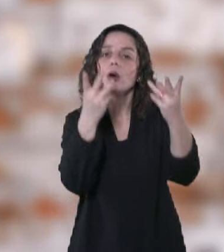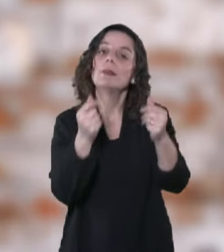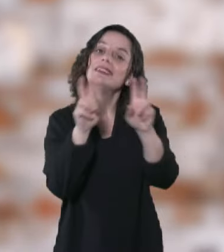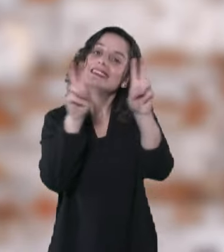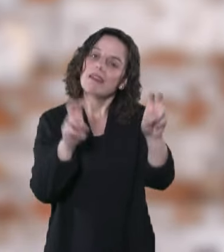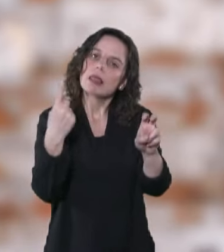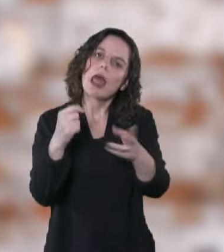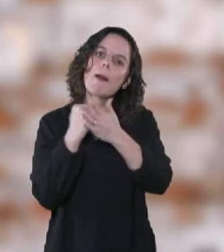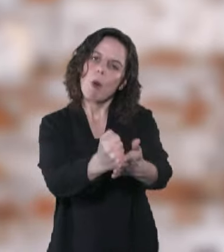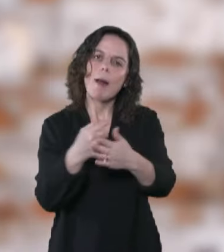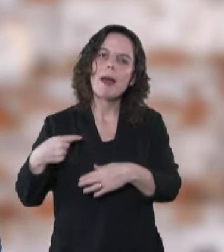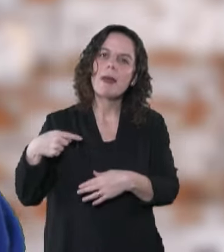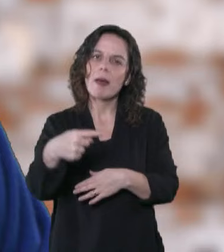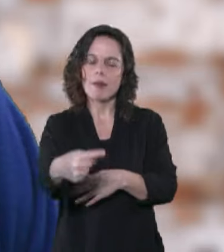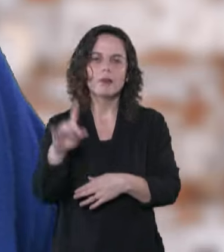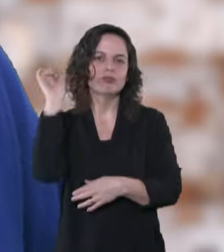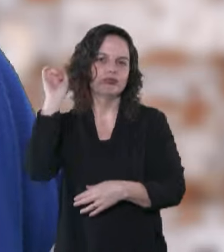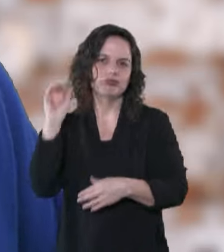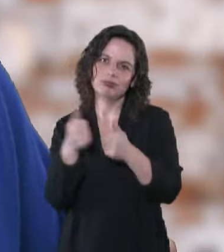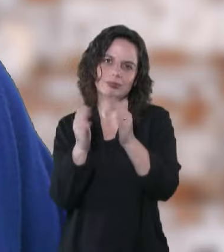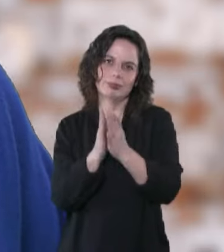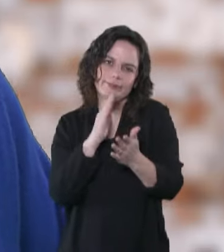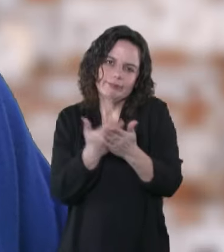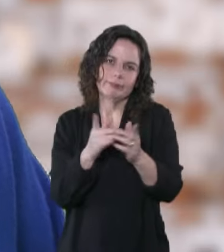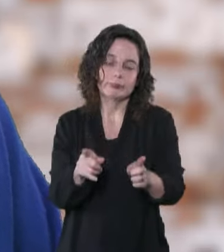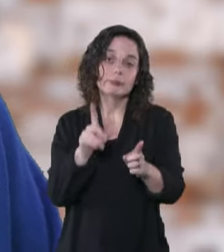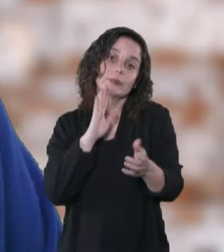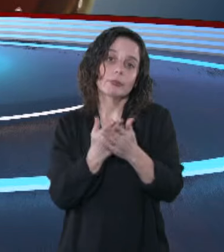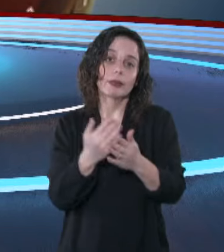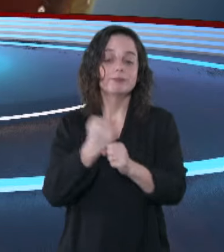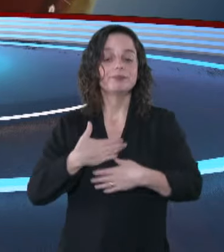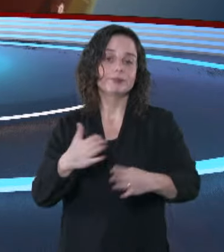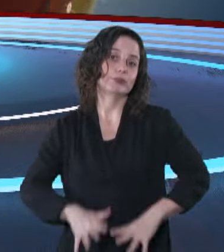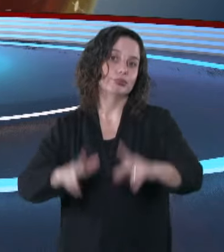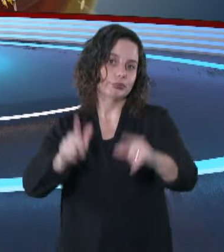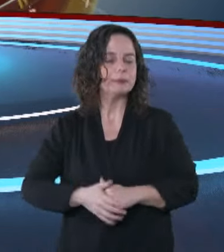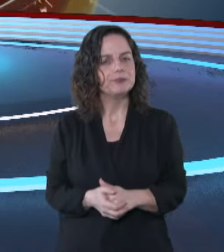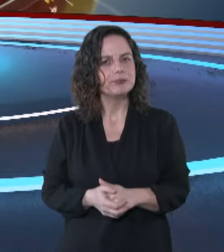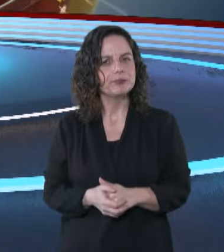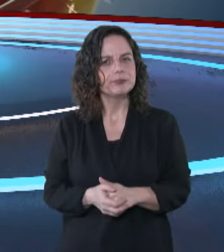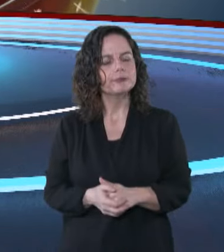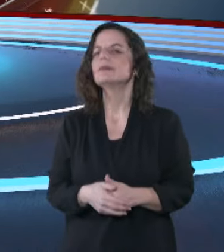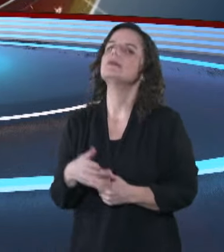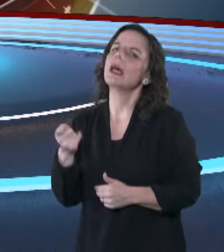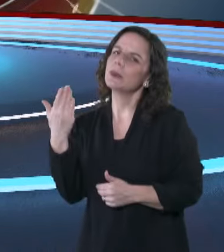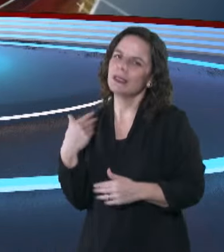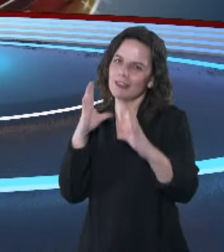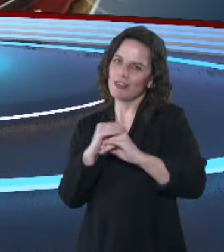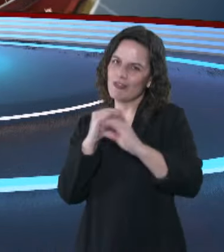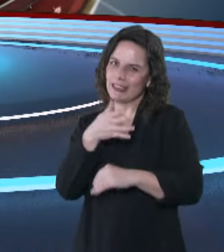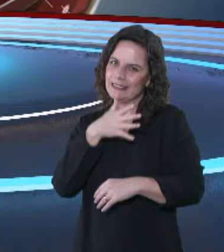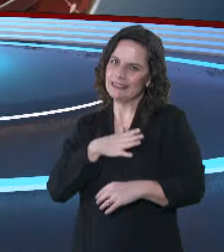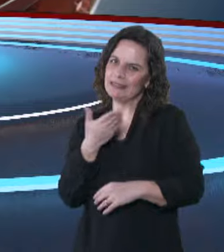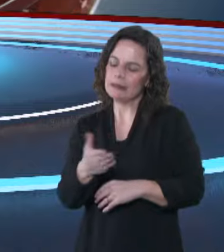certificados têm esse apoio, o que é extremamente importante para todos e para o desenvolvimento da profissão. Dizia-me há pouco, em conversa, que